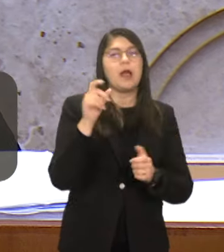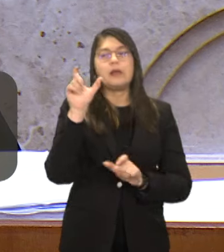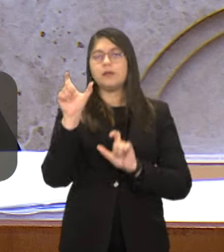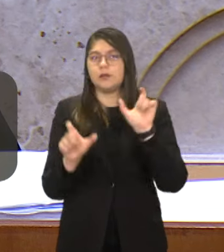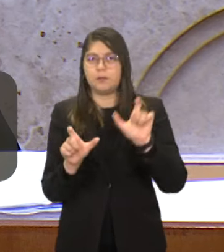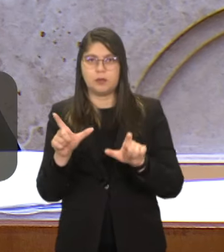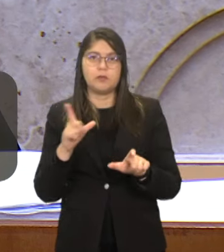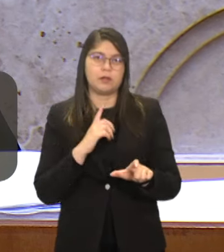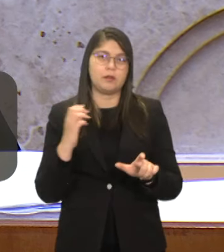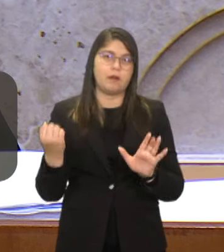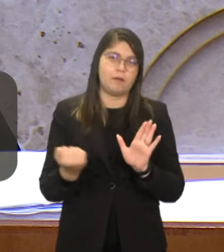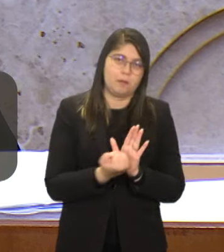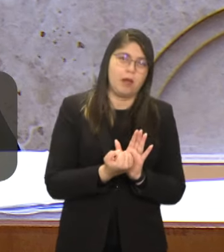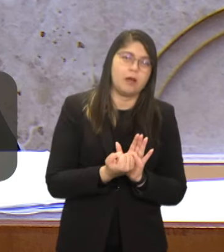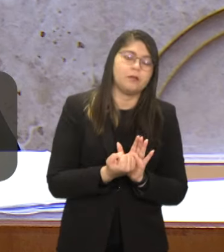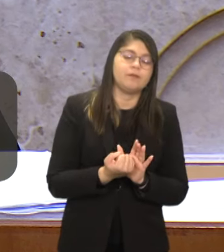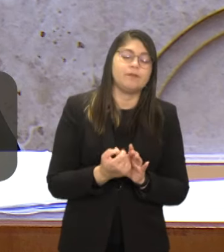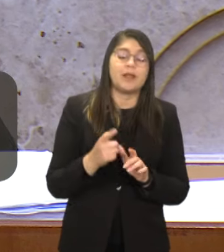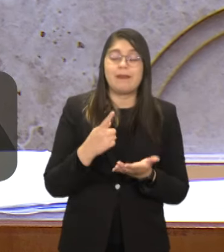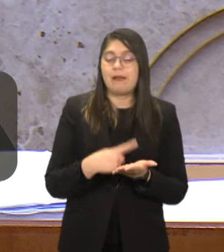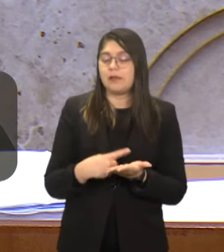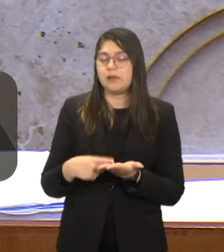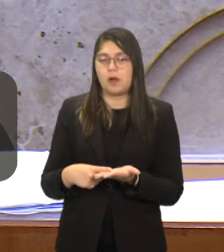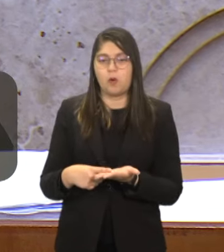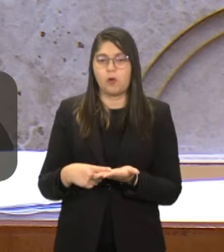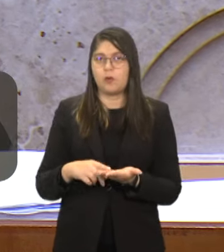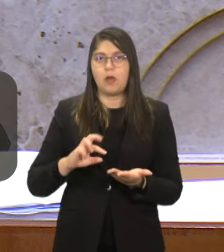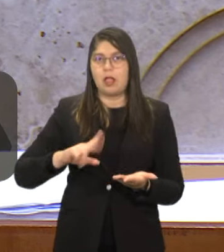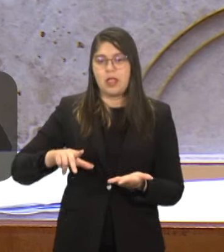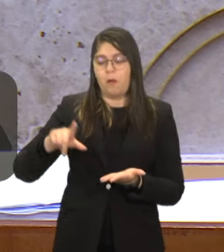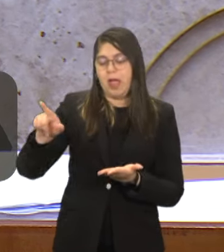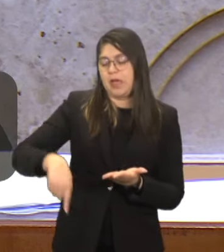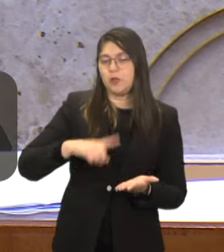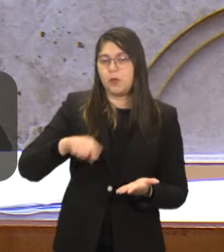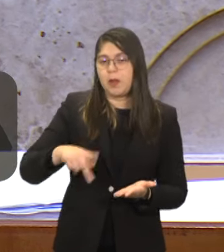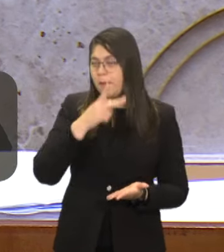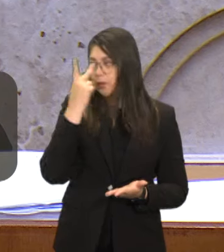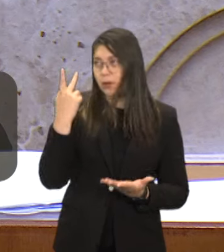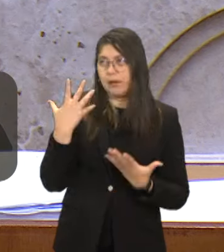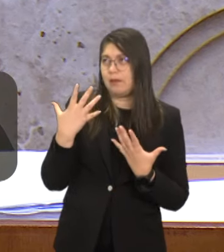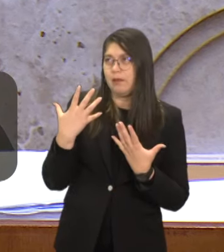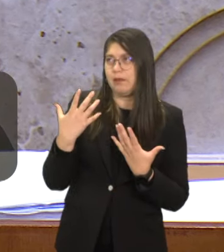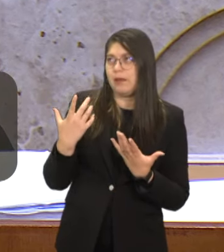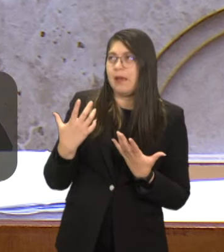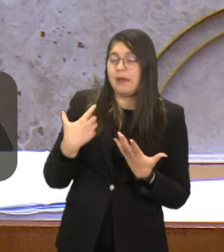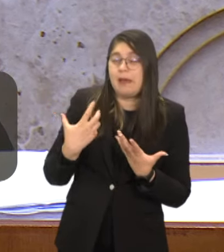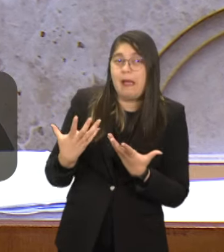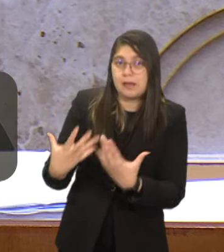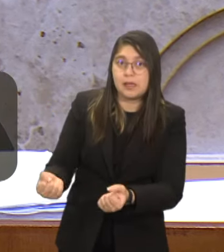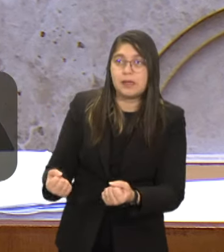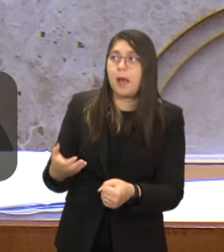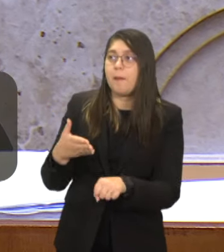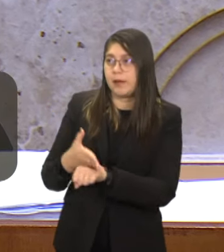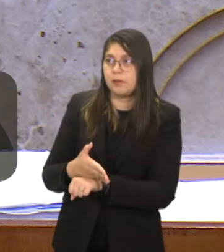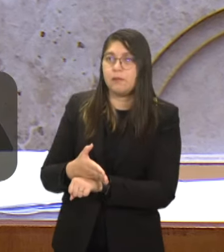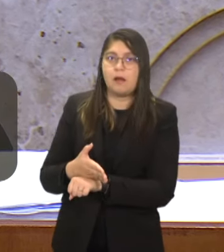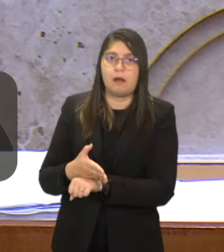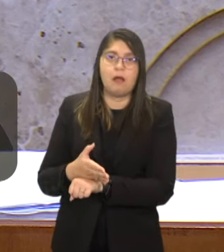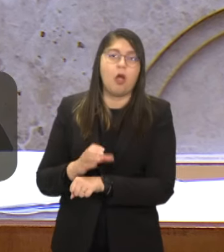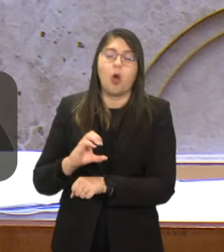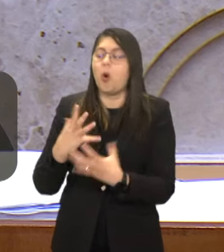afetadas, e é um acordo que não exclui a possibilidade de quem não queira aderir a ele seguir no caminho da